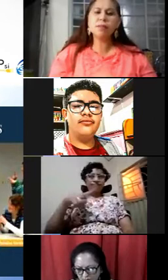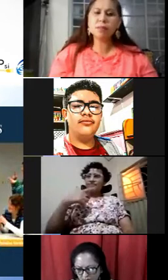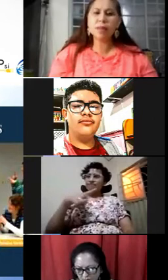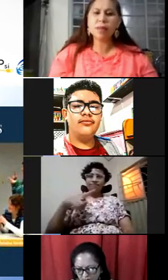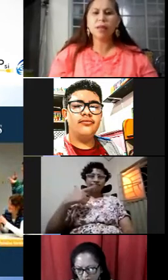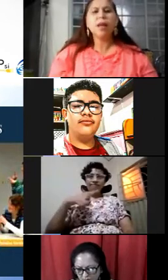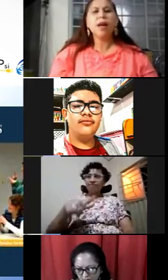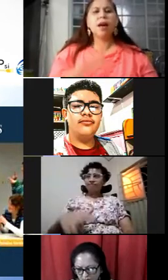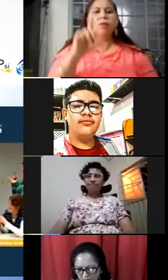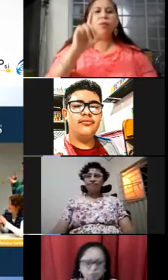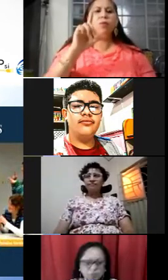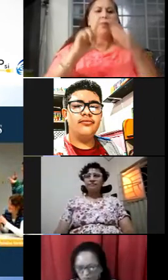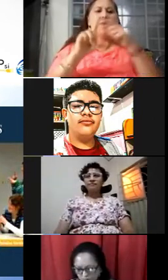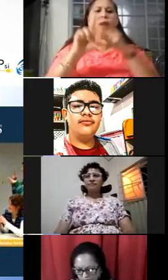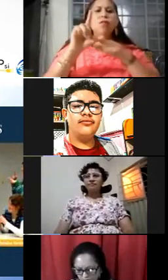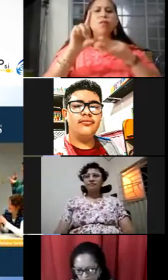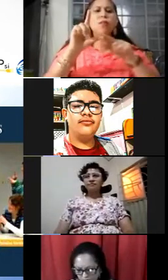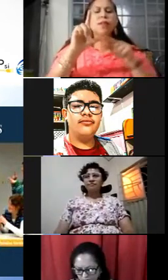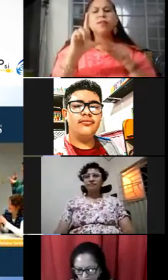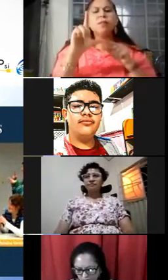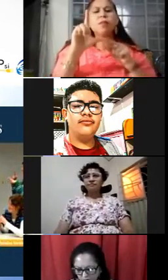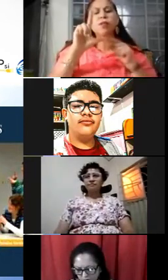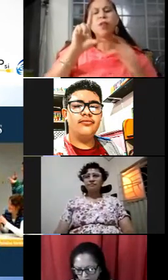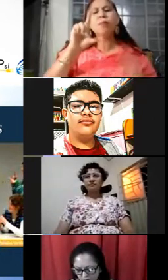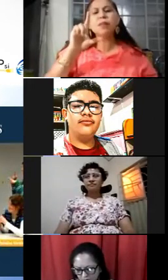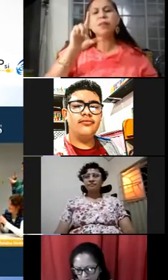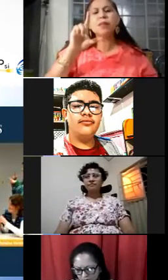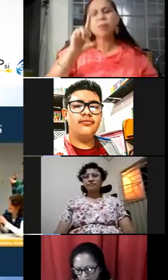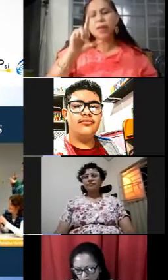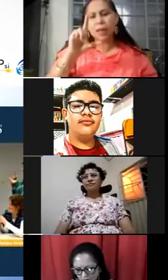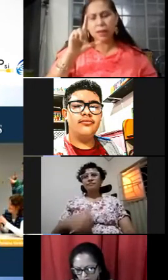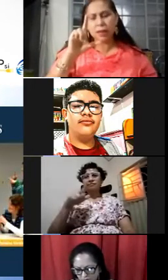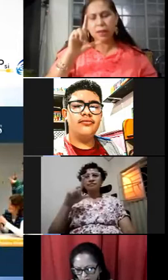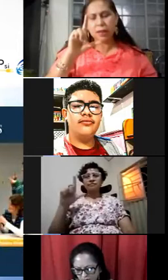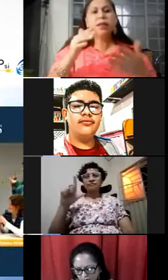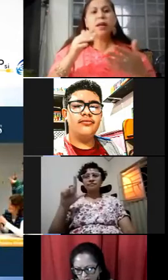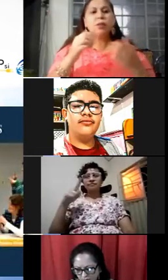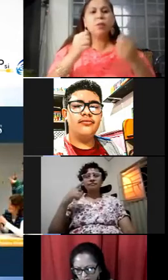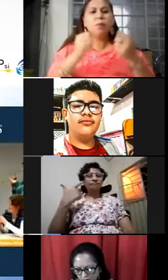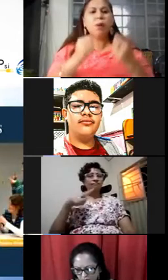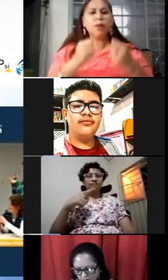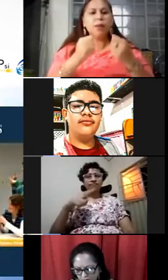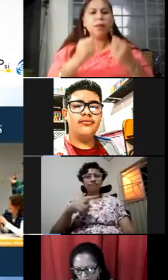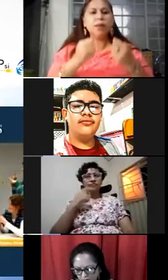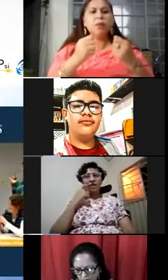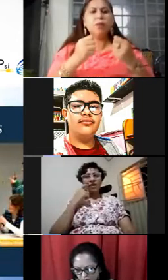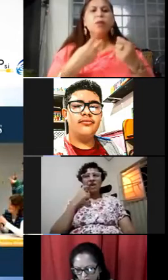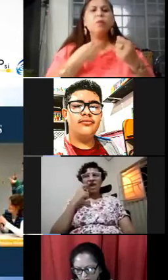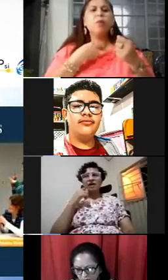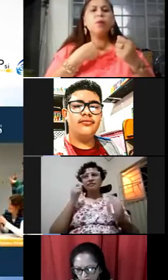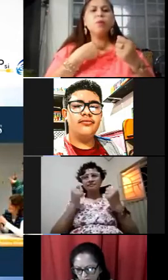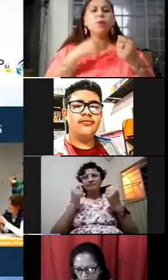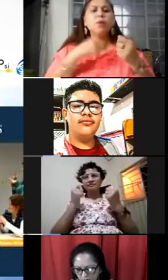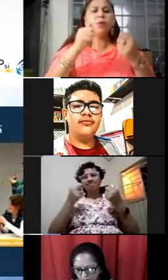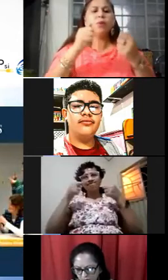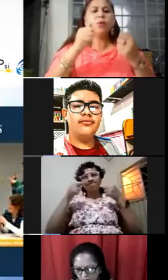articulação também. A configuração de mão ficou a mesma em L. No entanto, o pode e o não pode